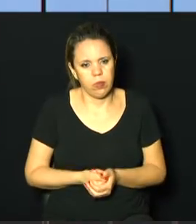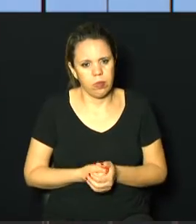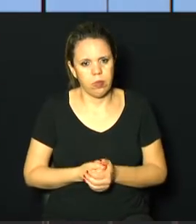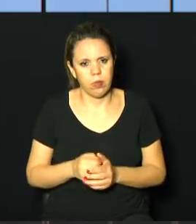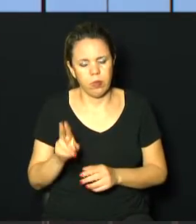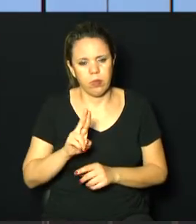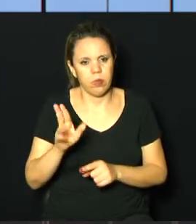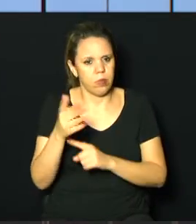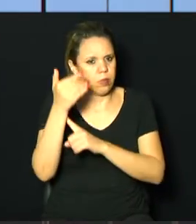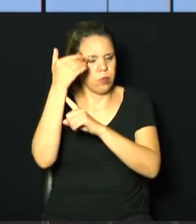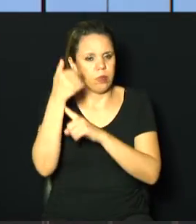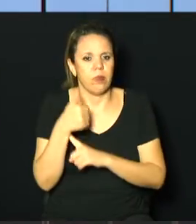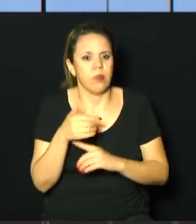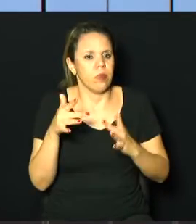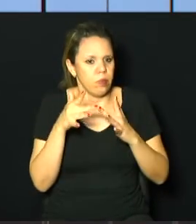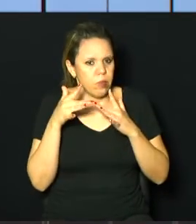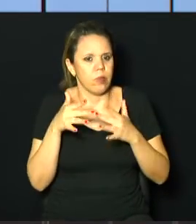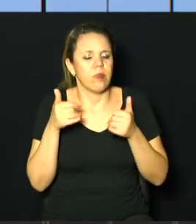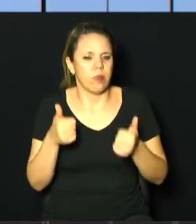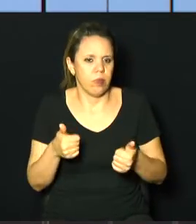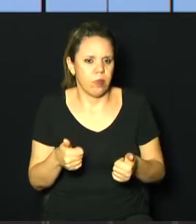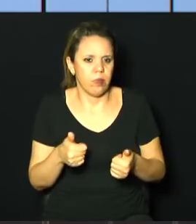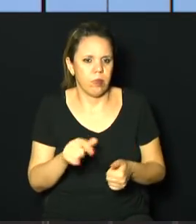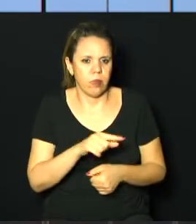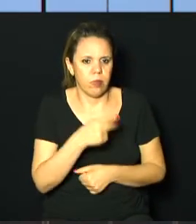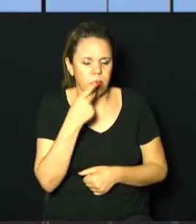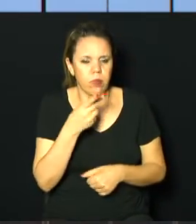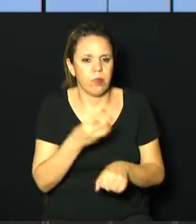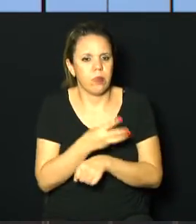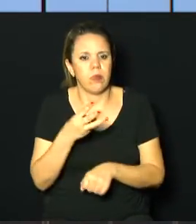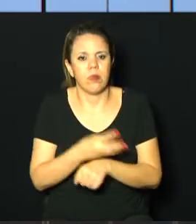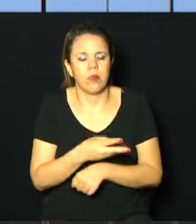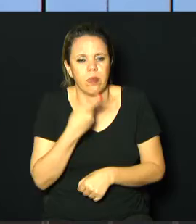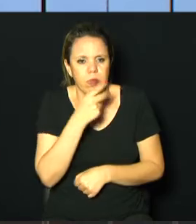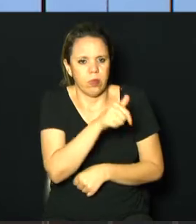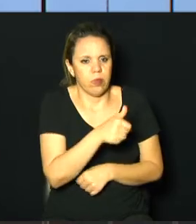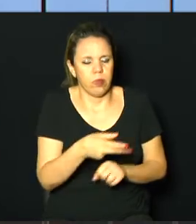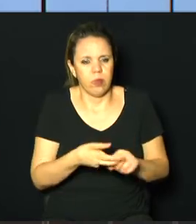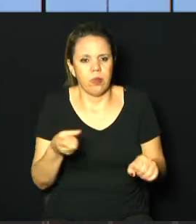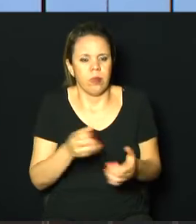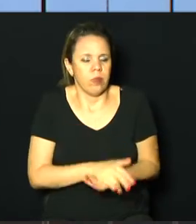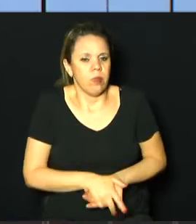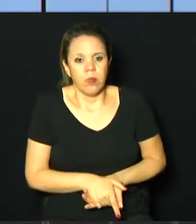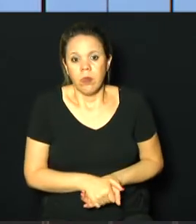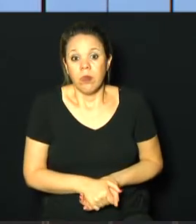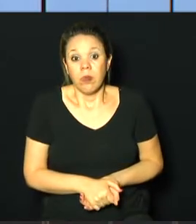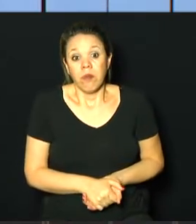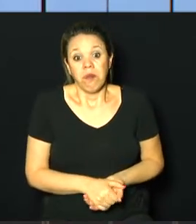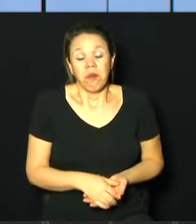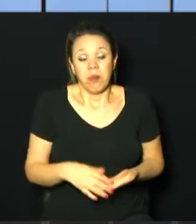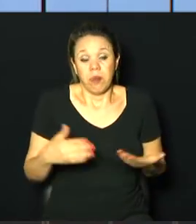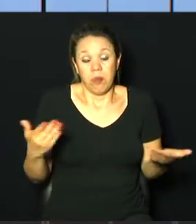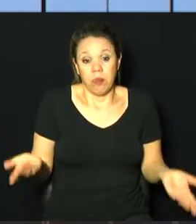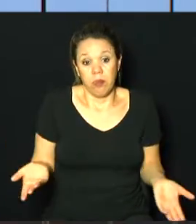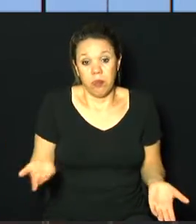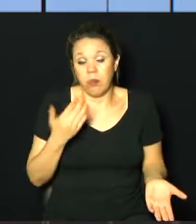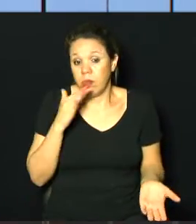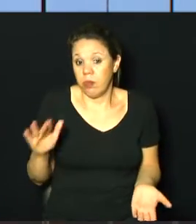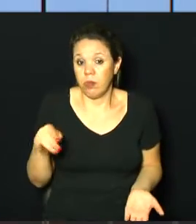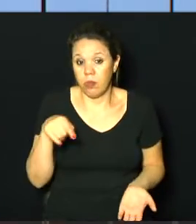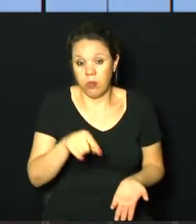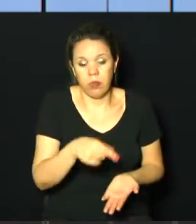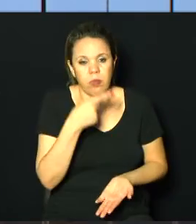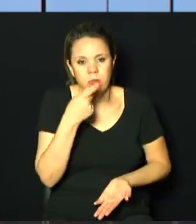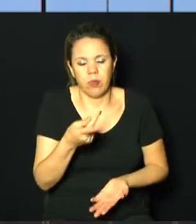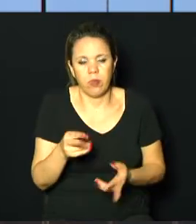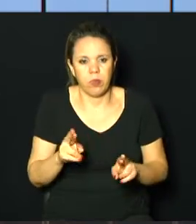a tecnologia para isso também, né? Você falou do WhatsApp, né? Dos aplicativos que prometem, você falou